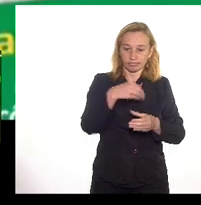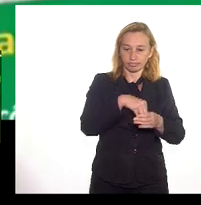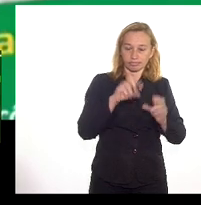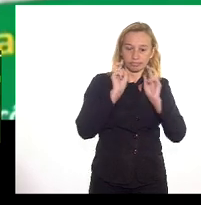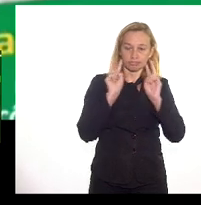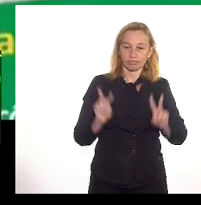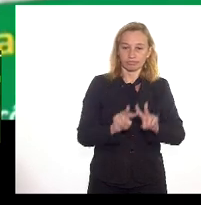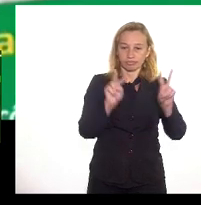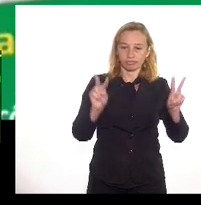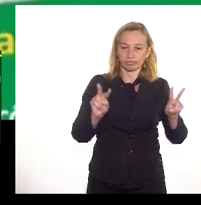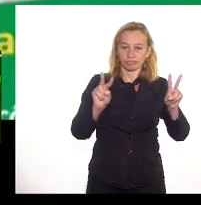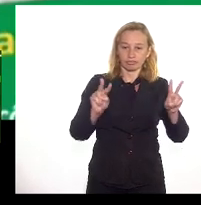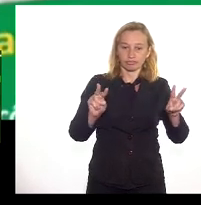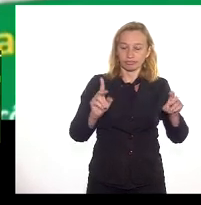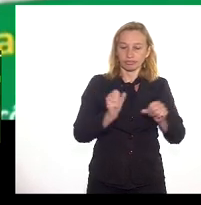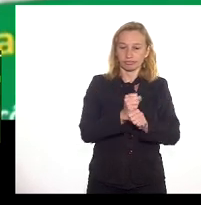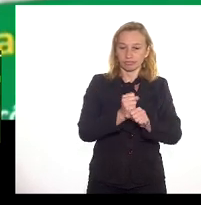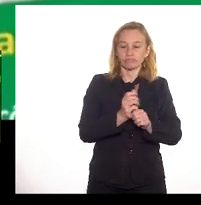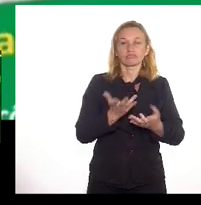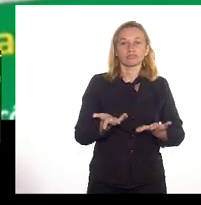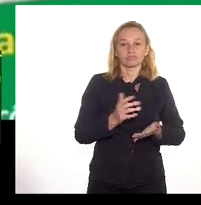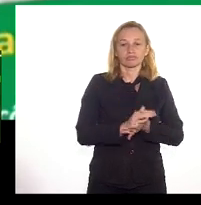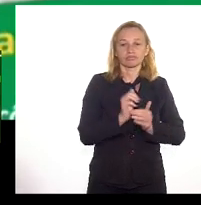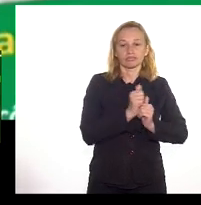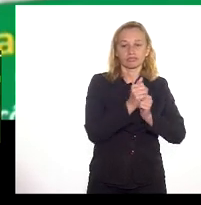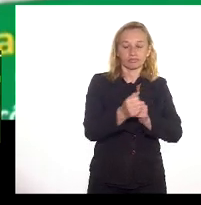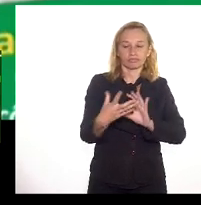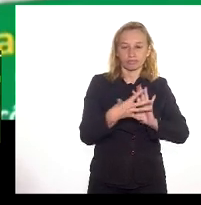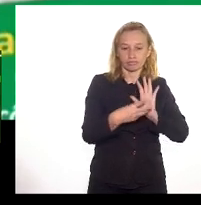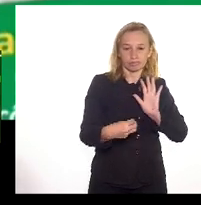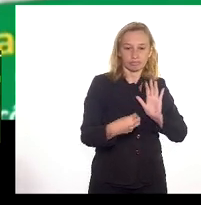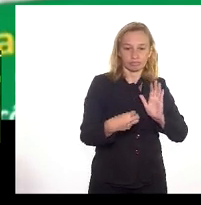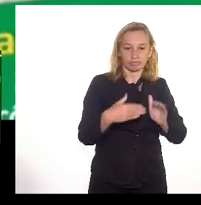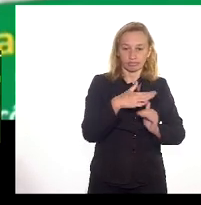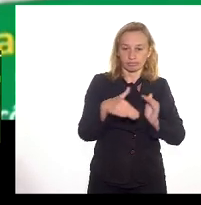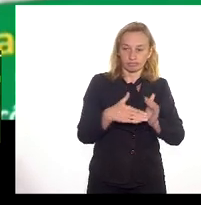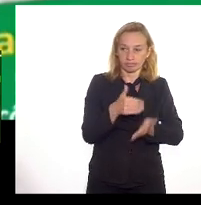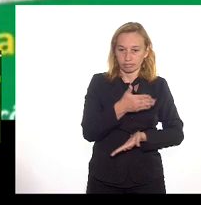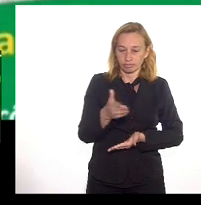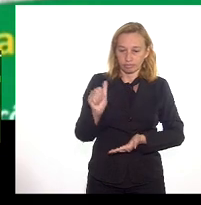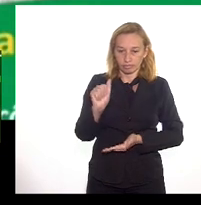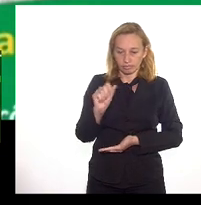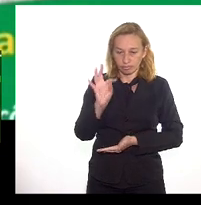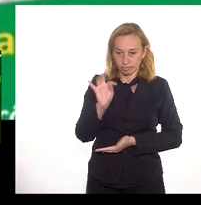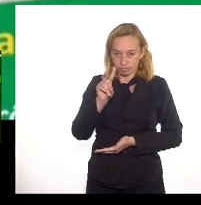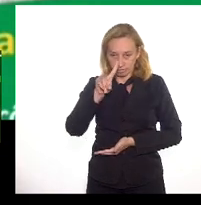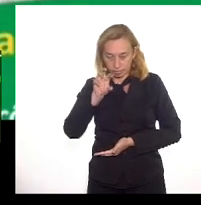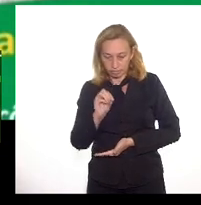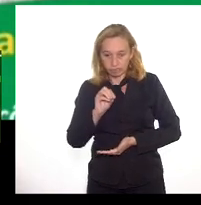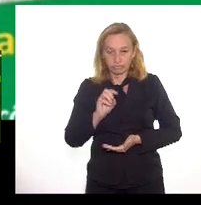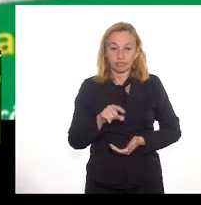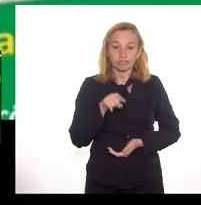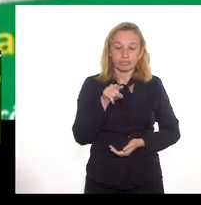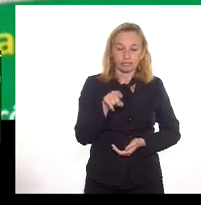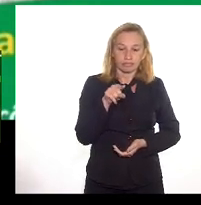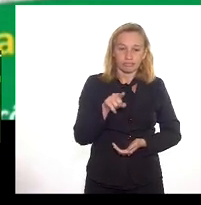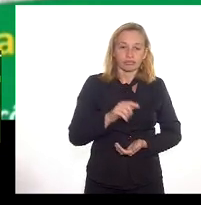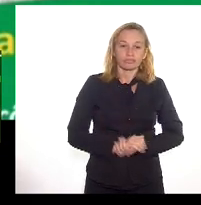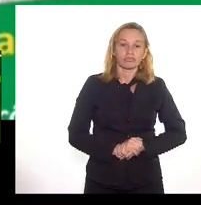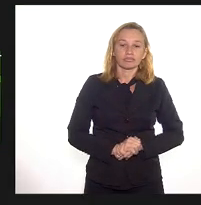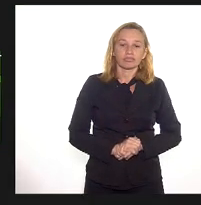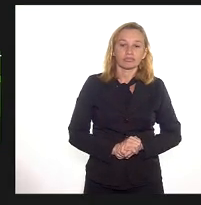visão plurianual e seguindo aí um modelo padrão para todos os ativos. E aqui a